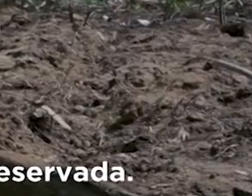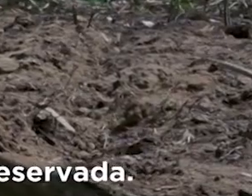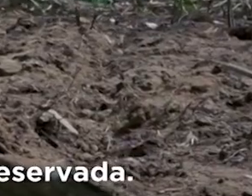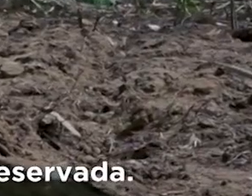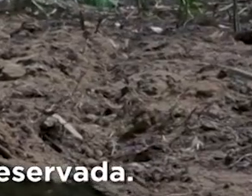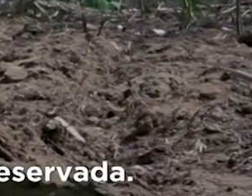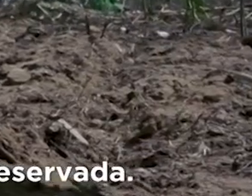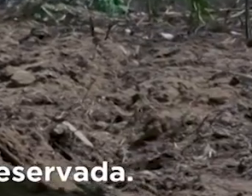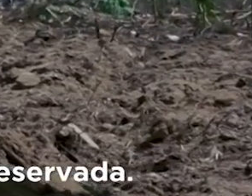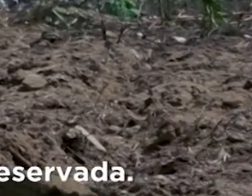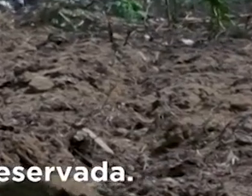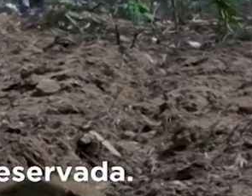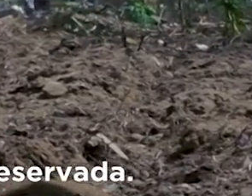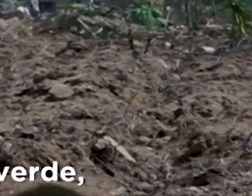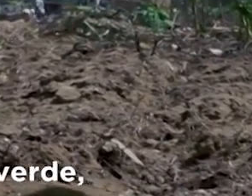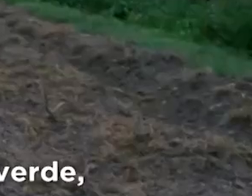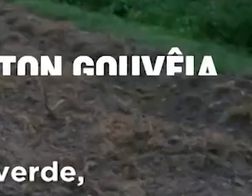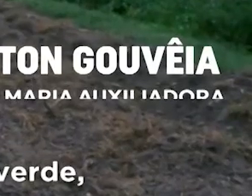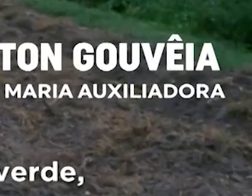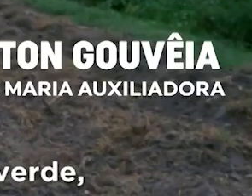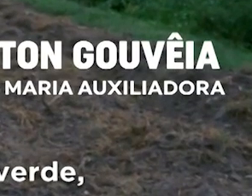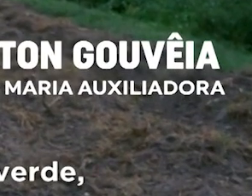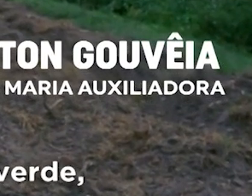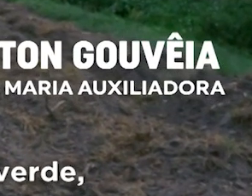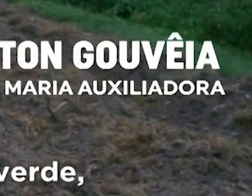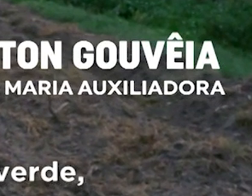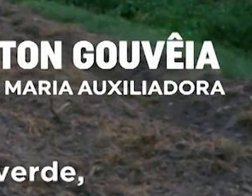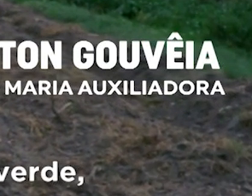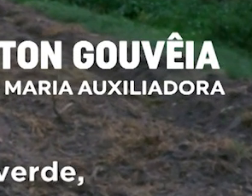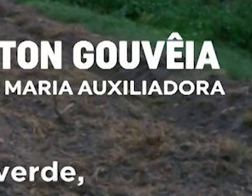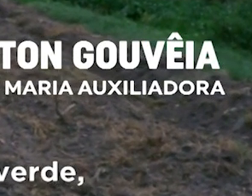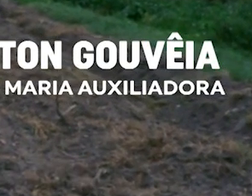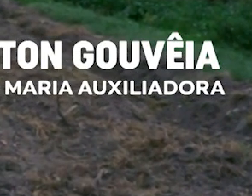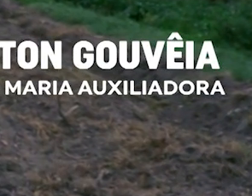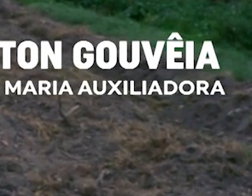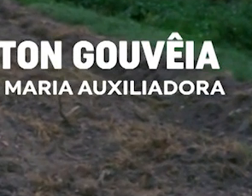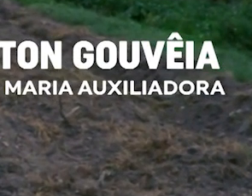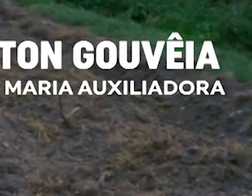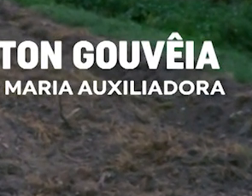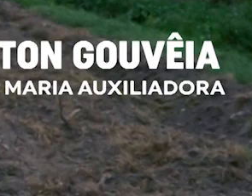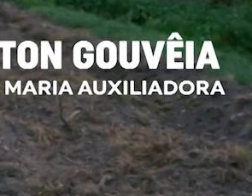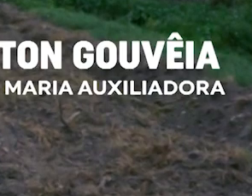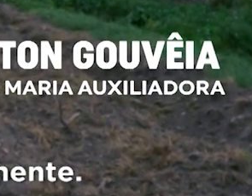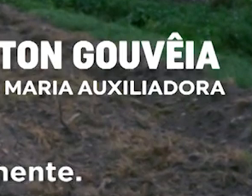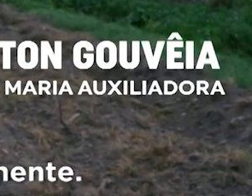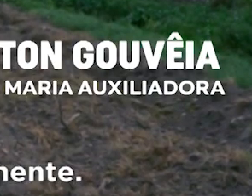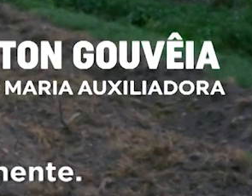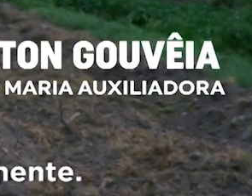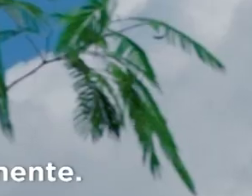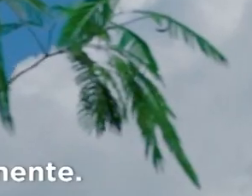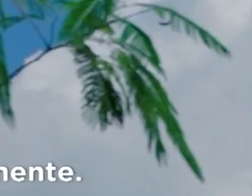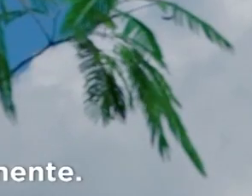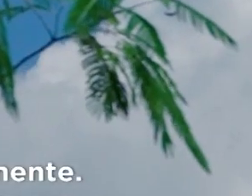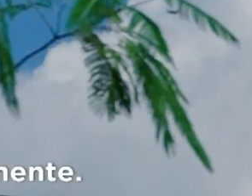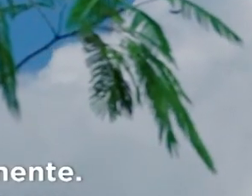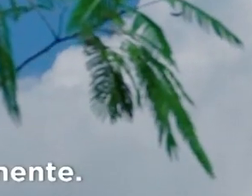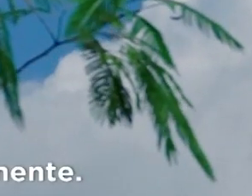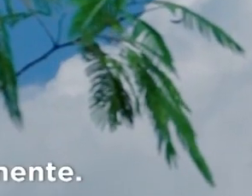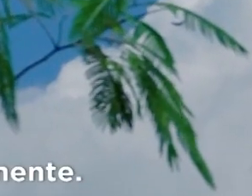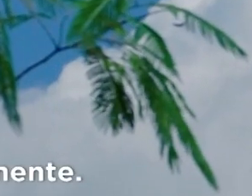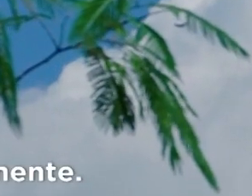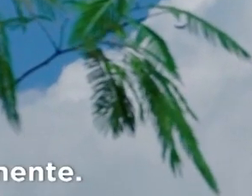hectares de mata nativa preservada. Hoje a Prefeitura está fazendo uma área verde, que vai ser uma área sustentável para a gente poder desfrutar